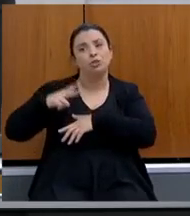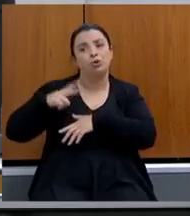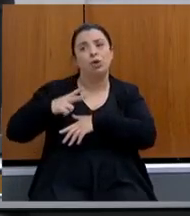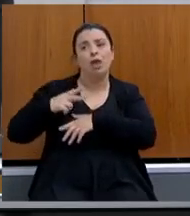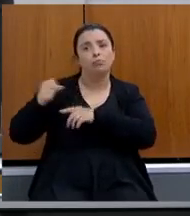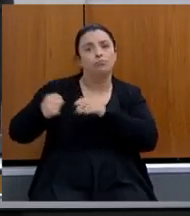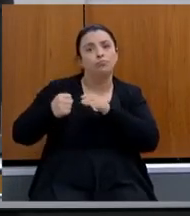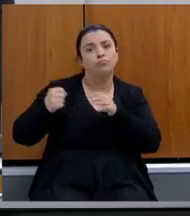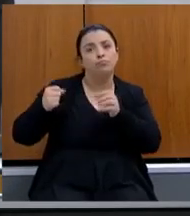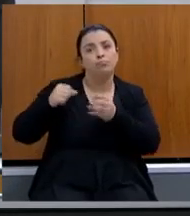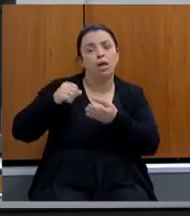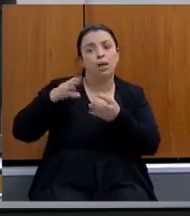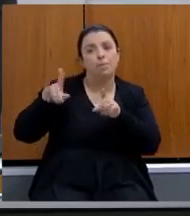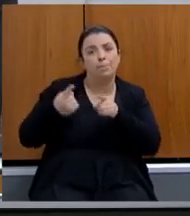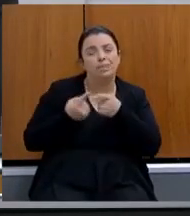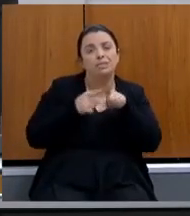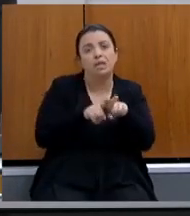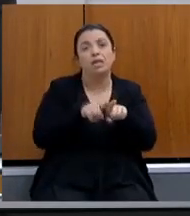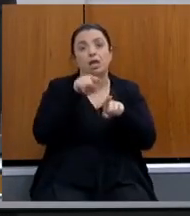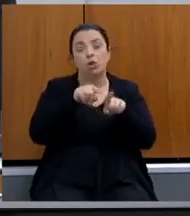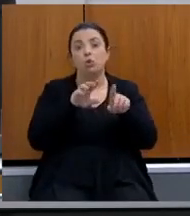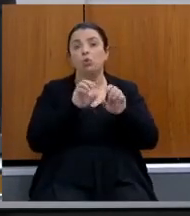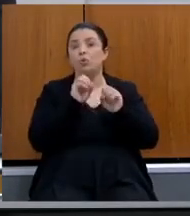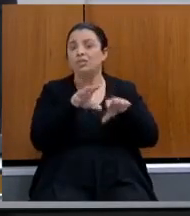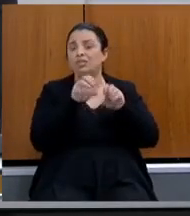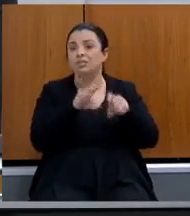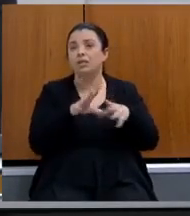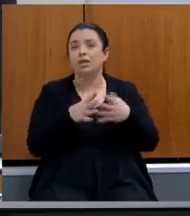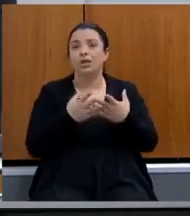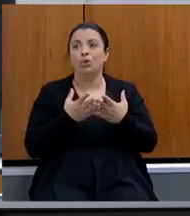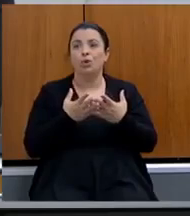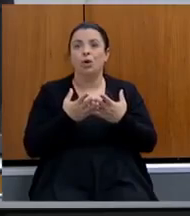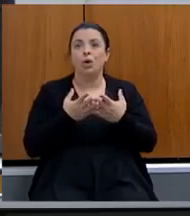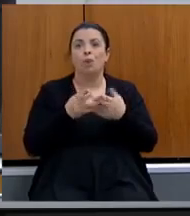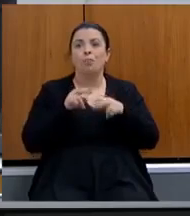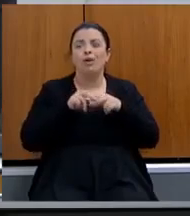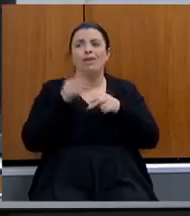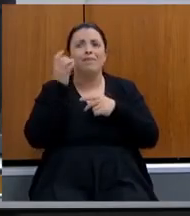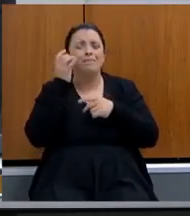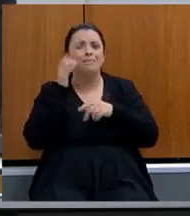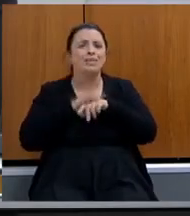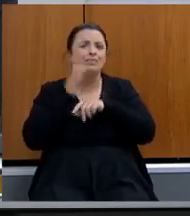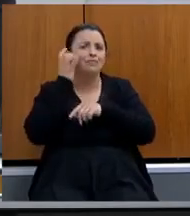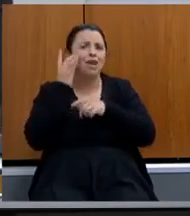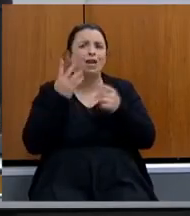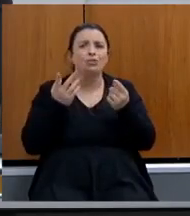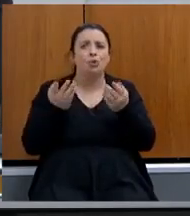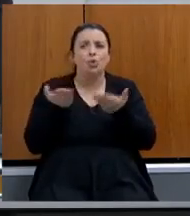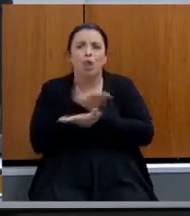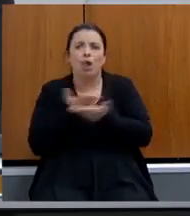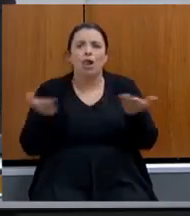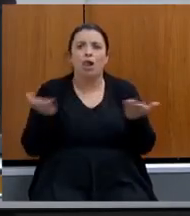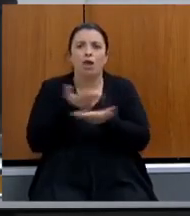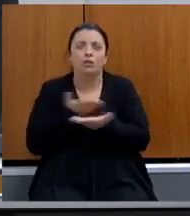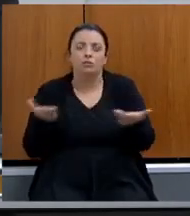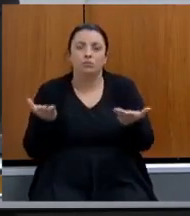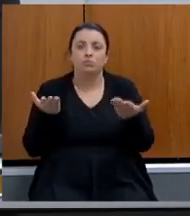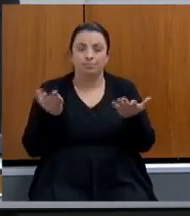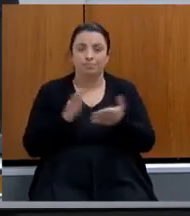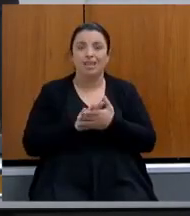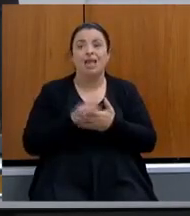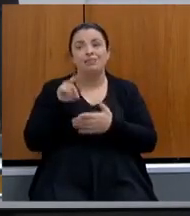assim trazer mais qualidade ensinou porque privado mas sim porque fica fácil de trocar é muita gente questiona aqui